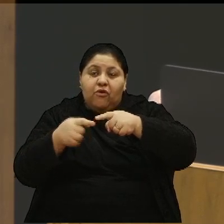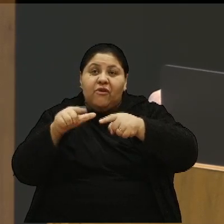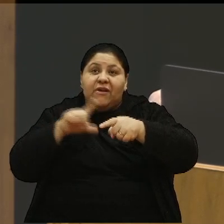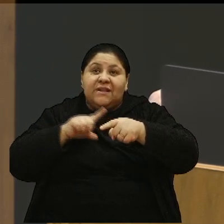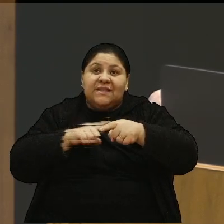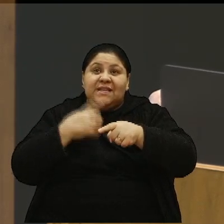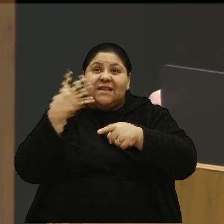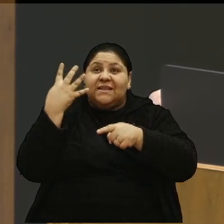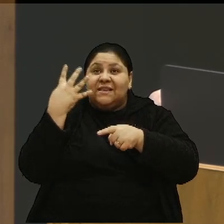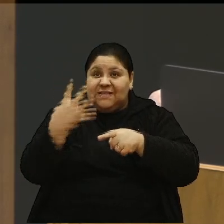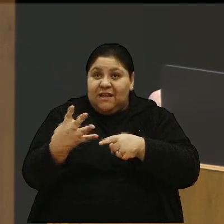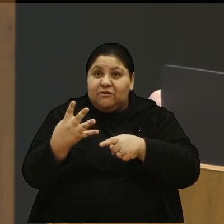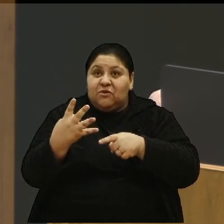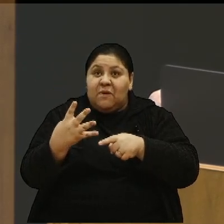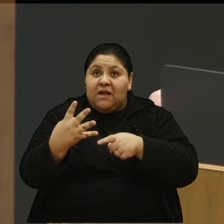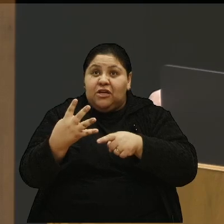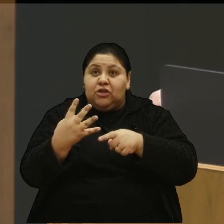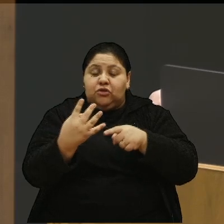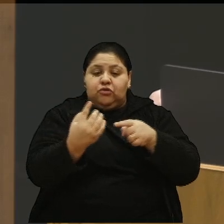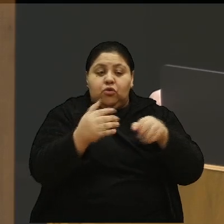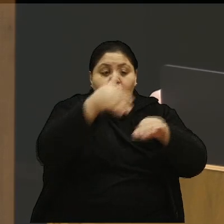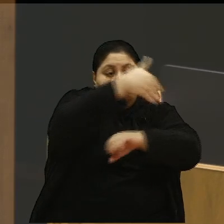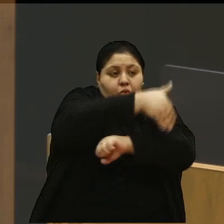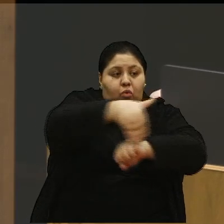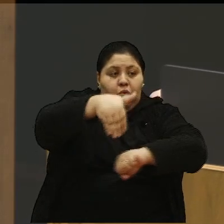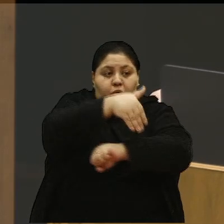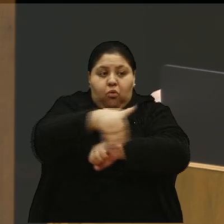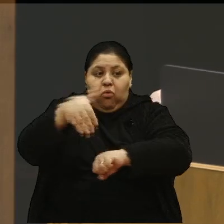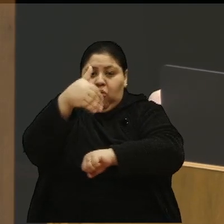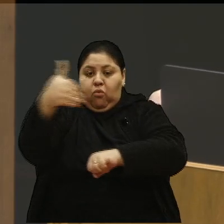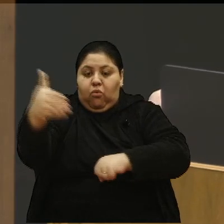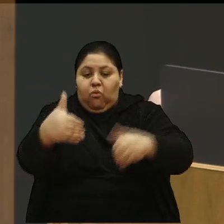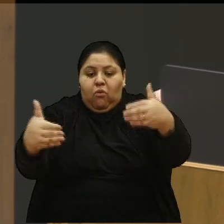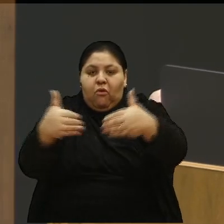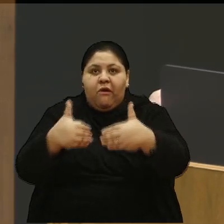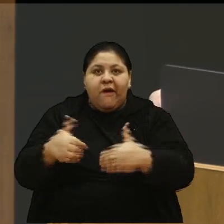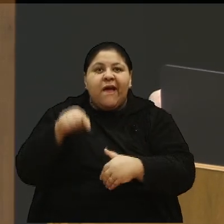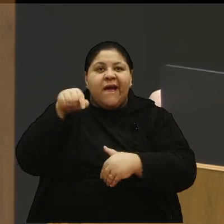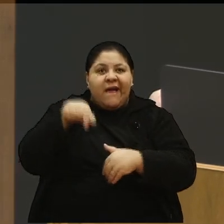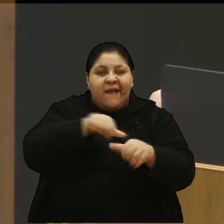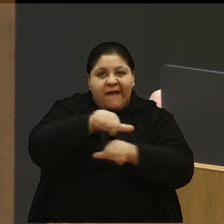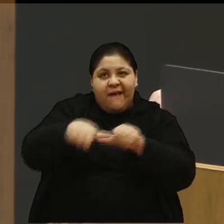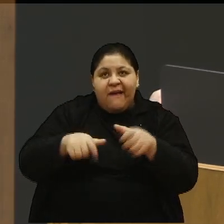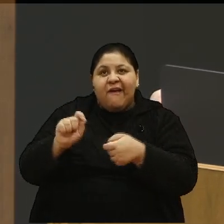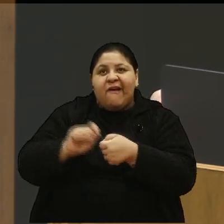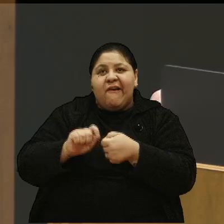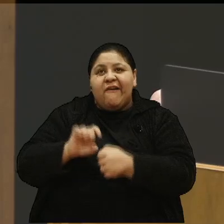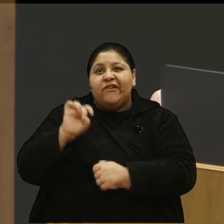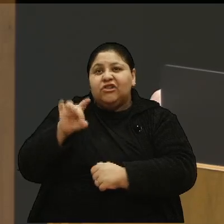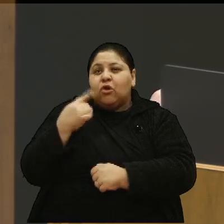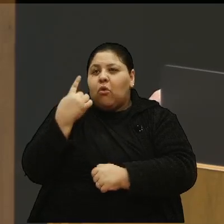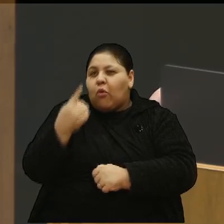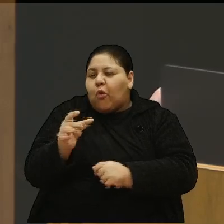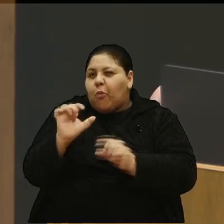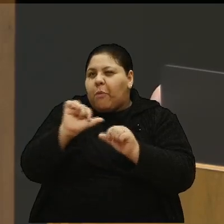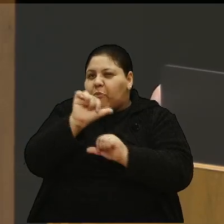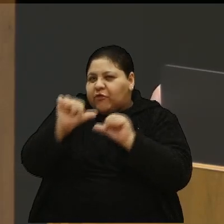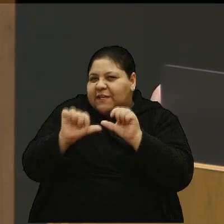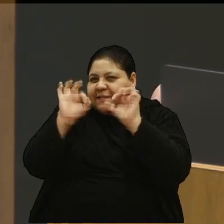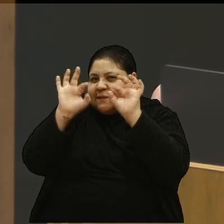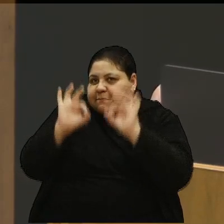temos 4 encontros de mãos. Então, essa modificação seria realizada apenas um ajuste naquela